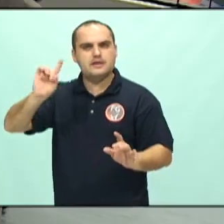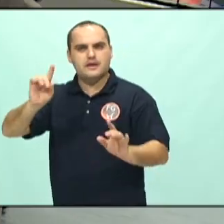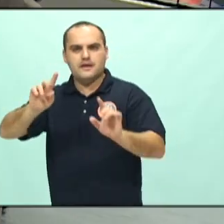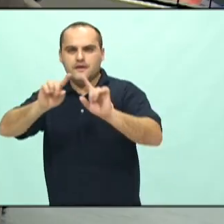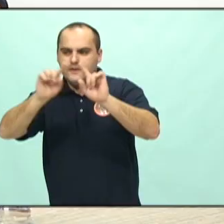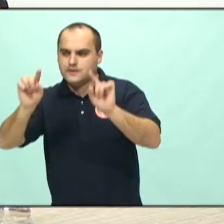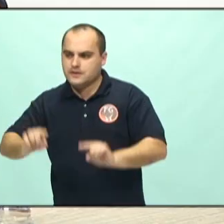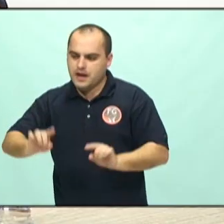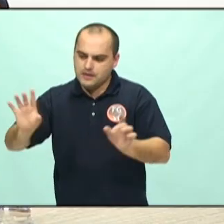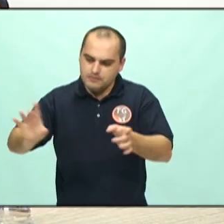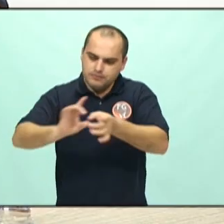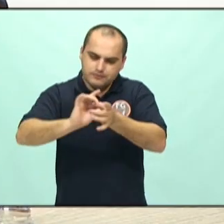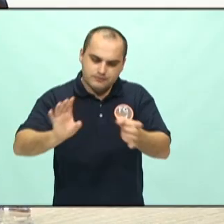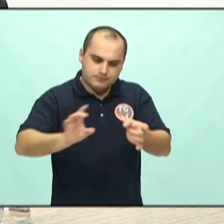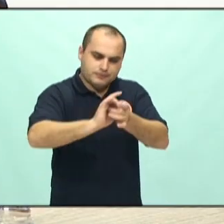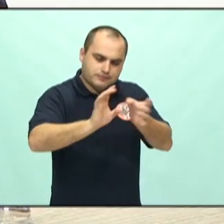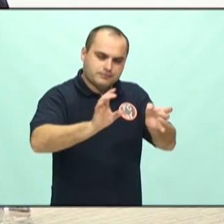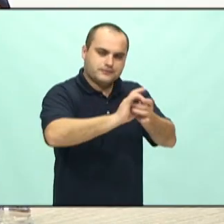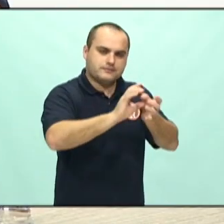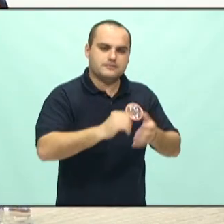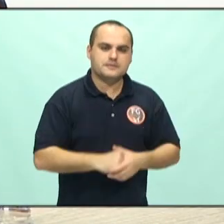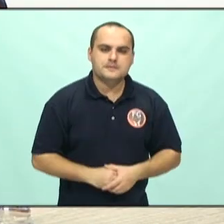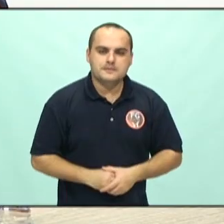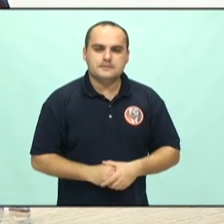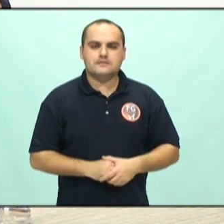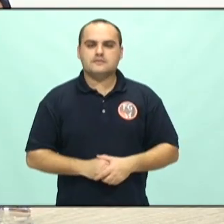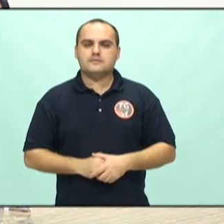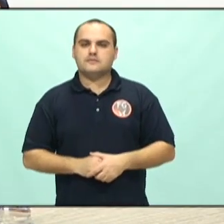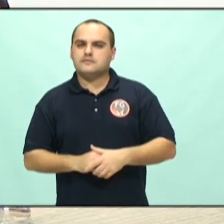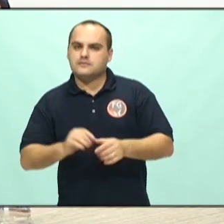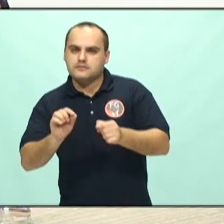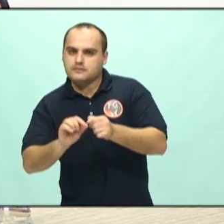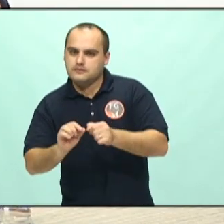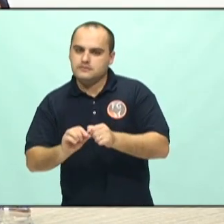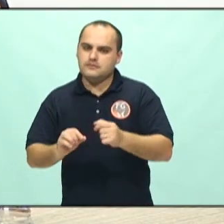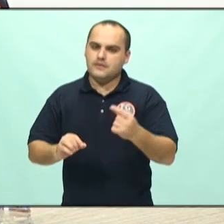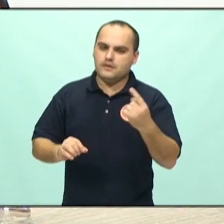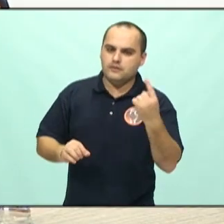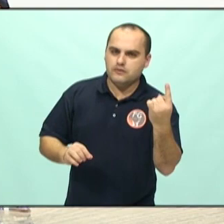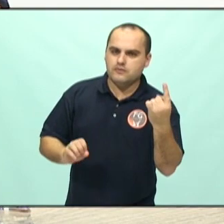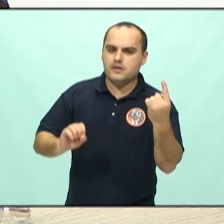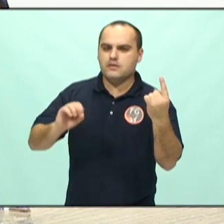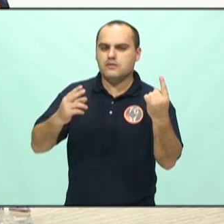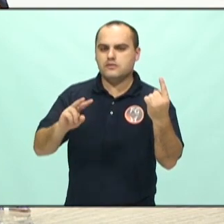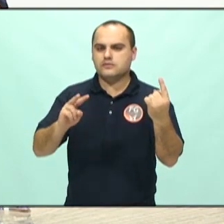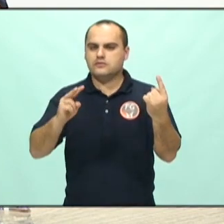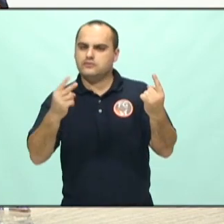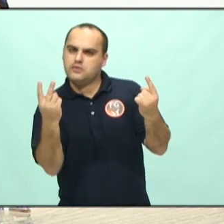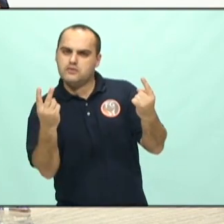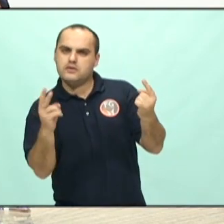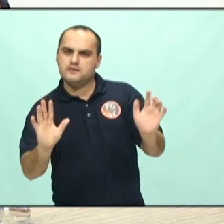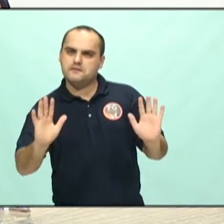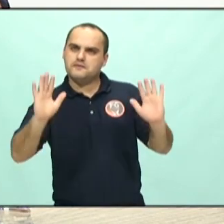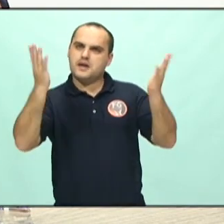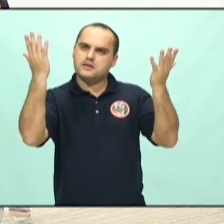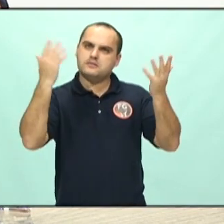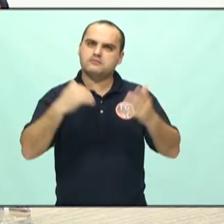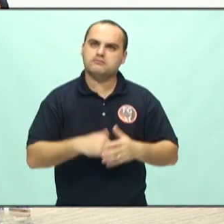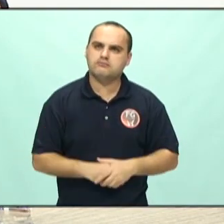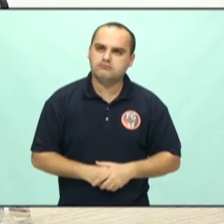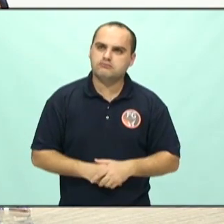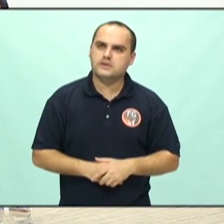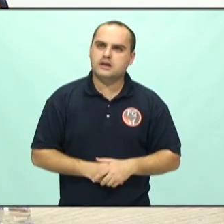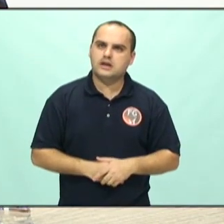servidor. E a gente, a princípio, iria fazer uma ou duas festas, mas aí pensamos melhor, né? Por que